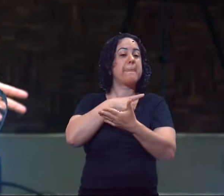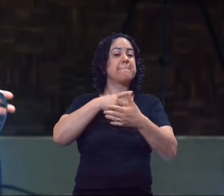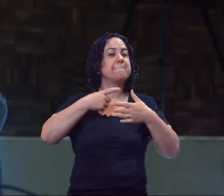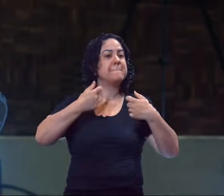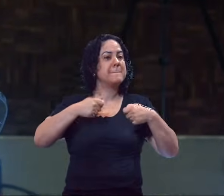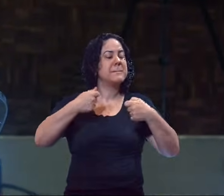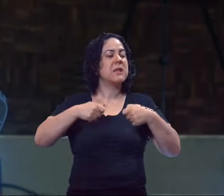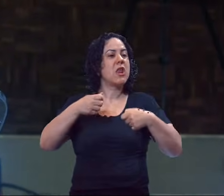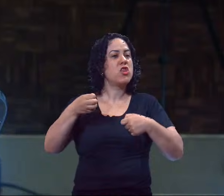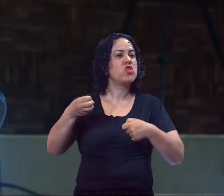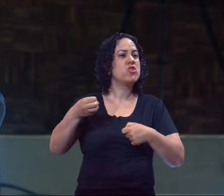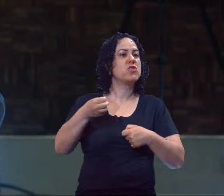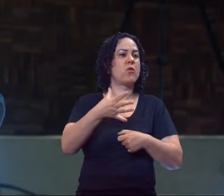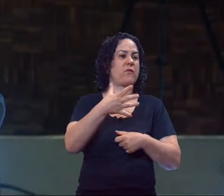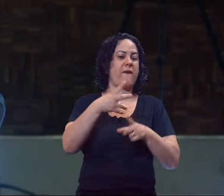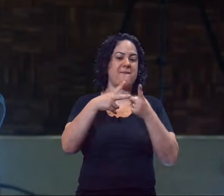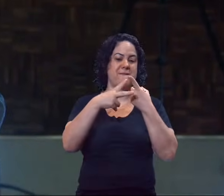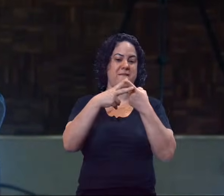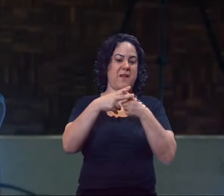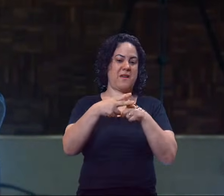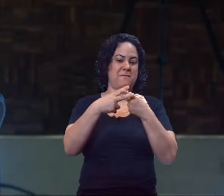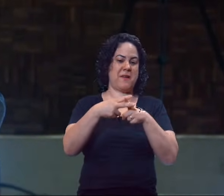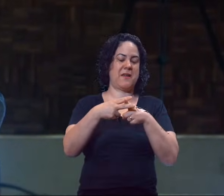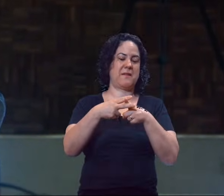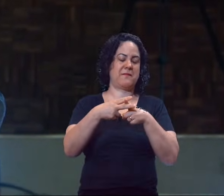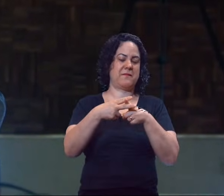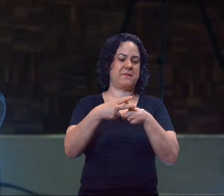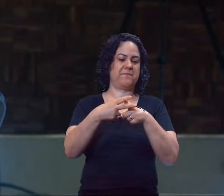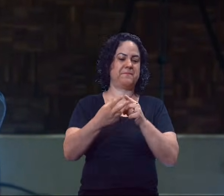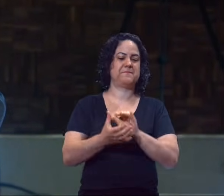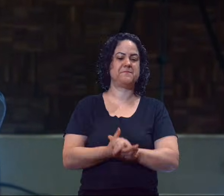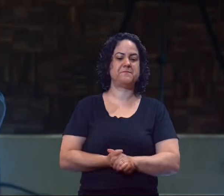outras ferramentas. Os votos.